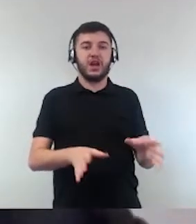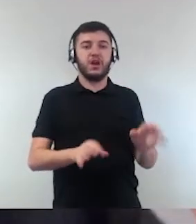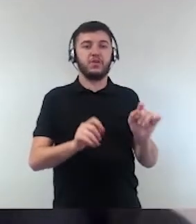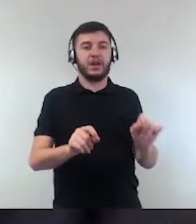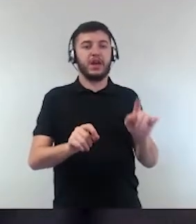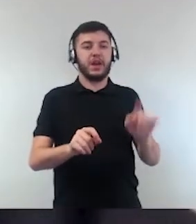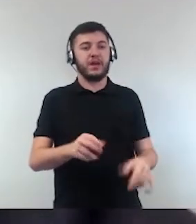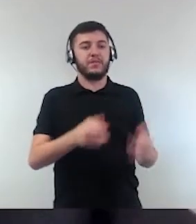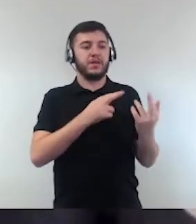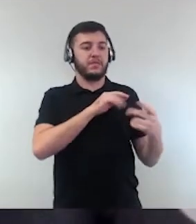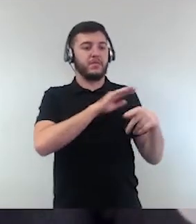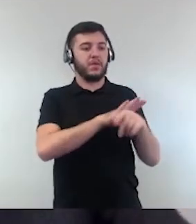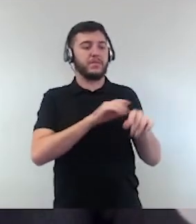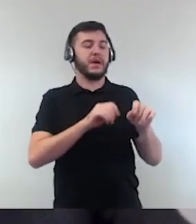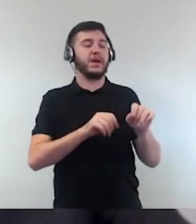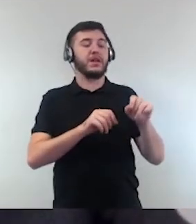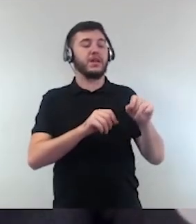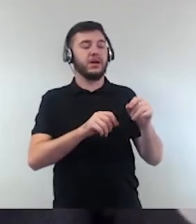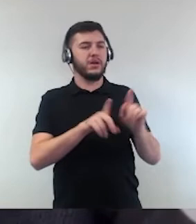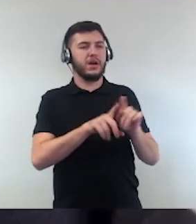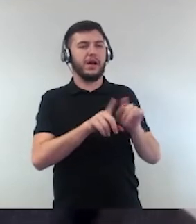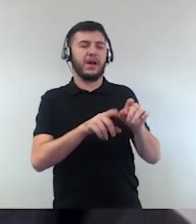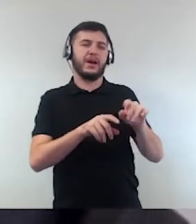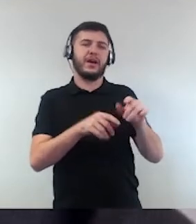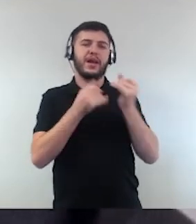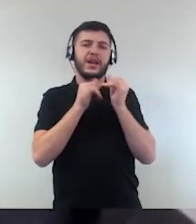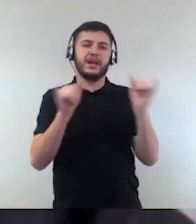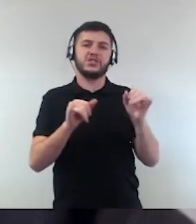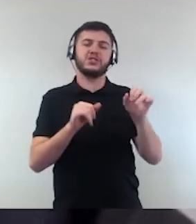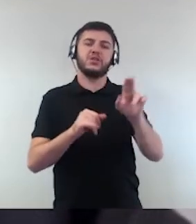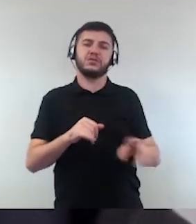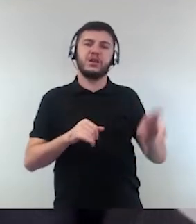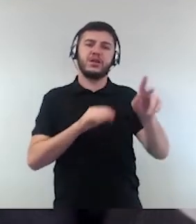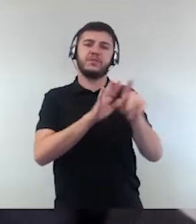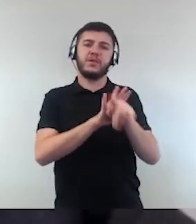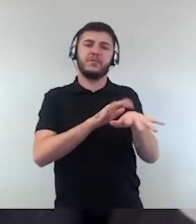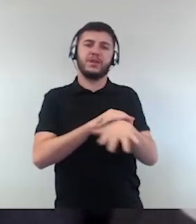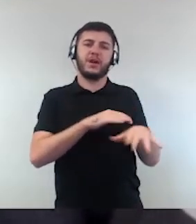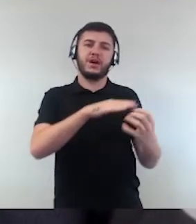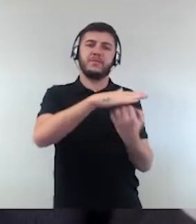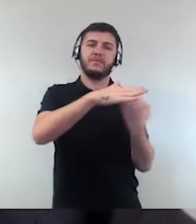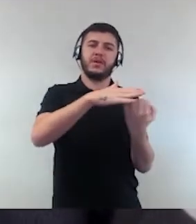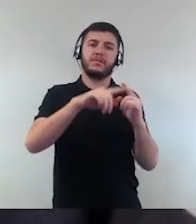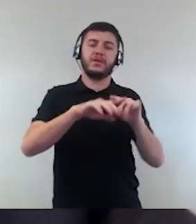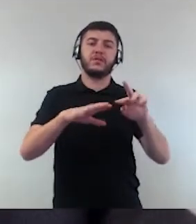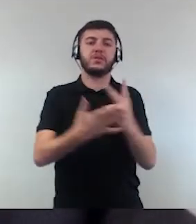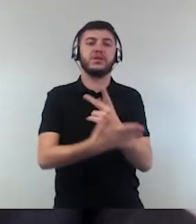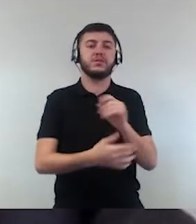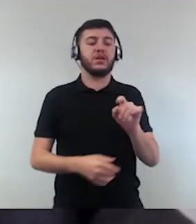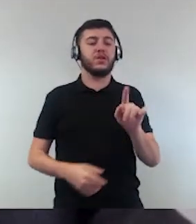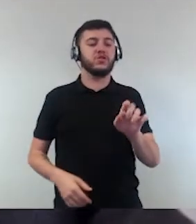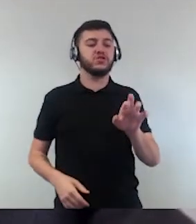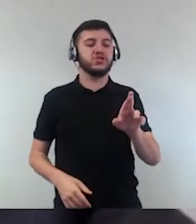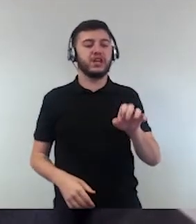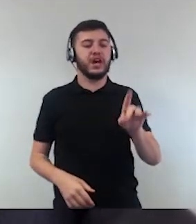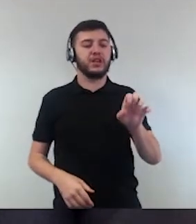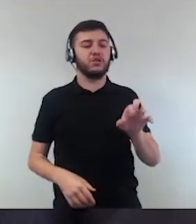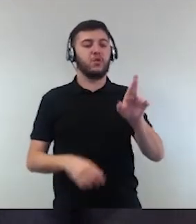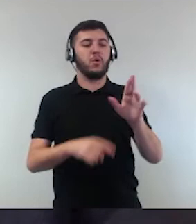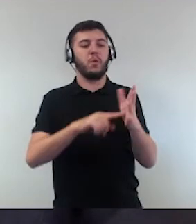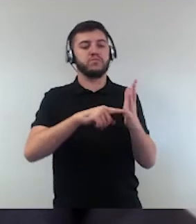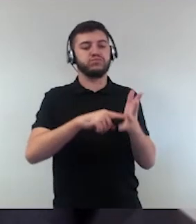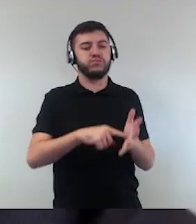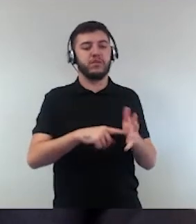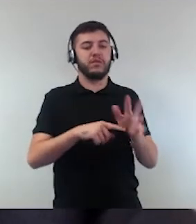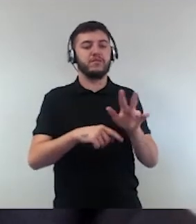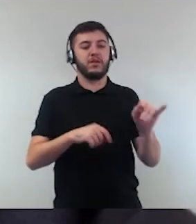elétrico. O gerador, se ele não recebe pelo que ele não foi consumido, o elétrico ele vai passar e ele tem que ganhar, porque ele tem